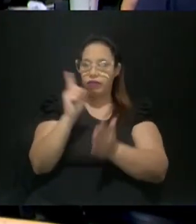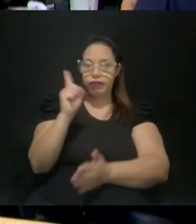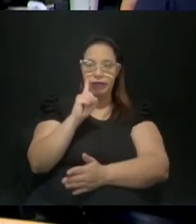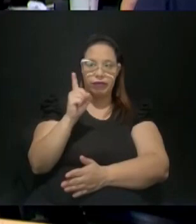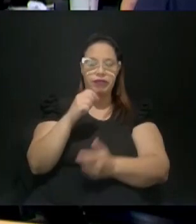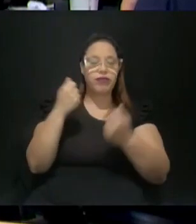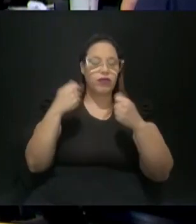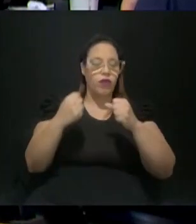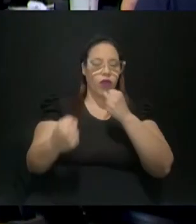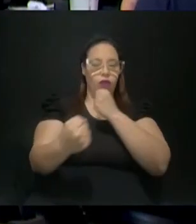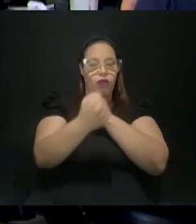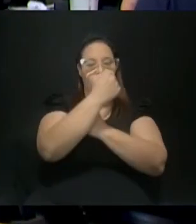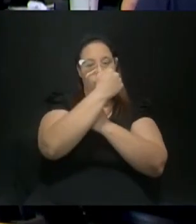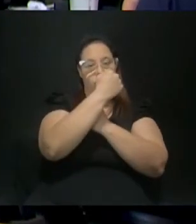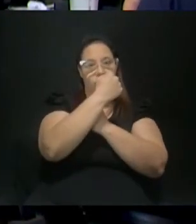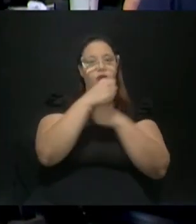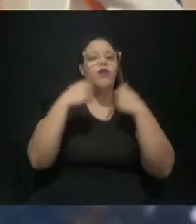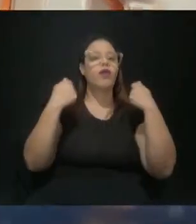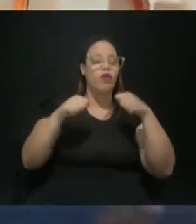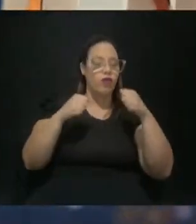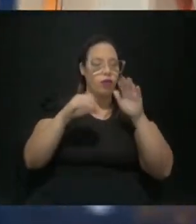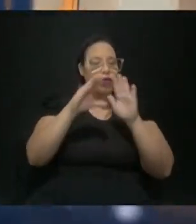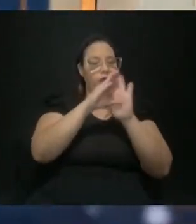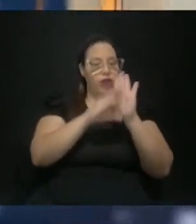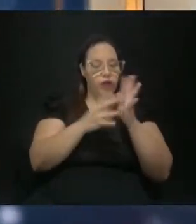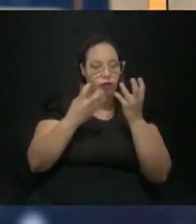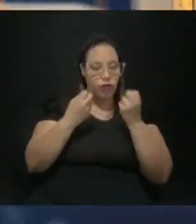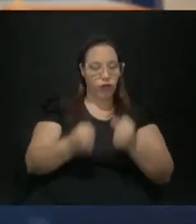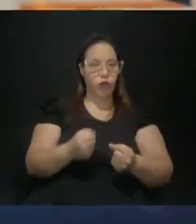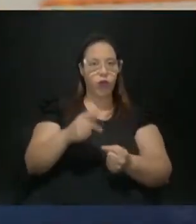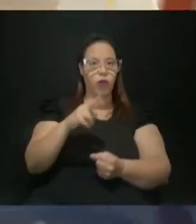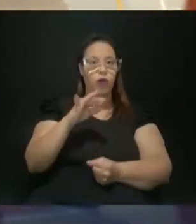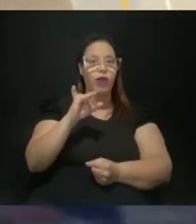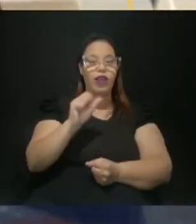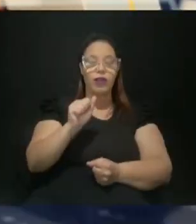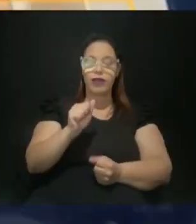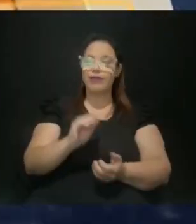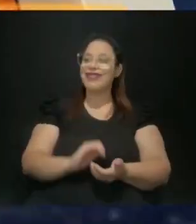protetiva e precisa fazer a adesão ao programa.